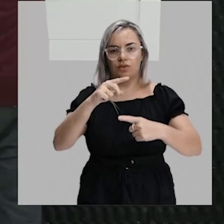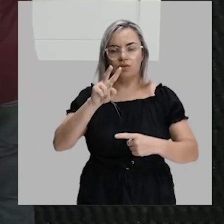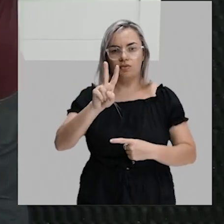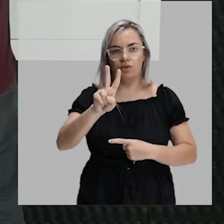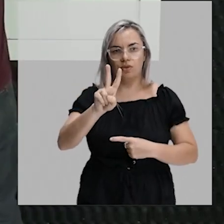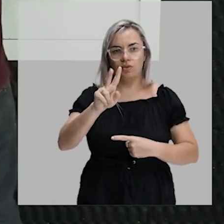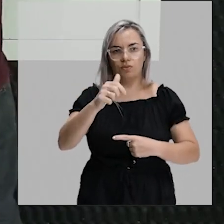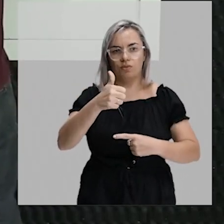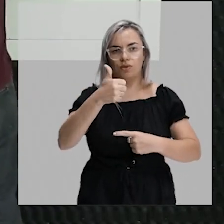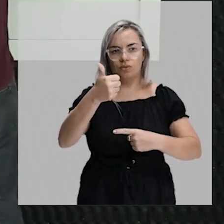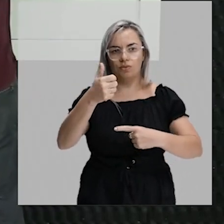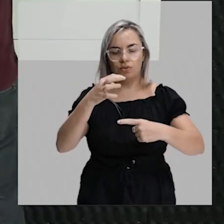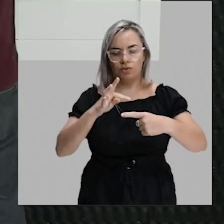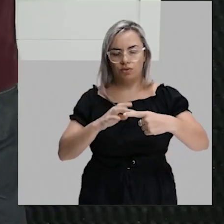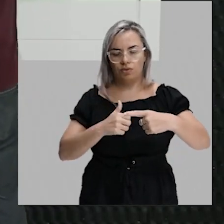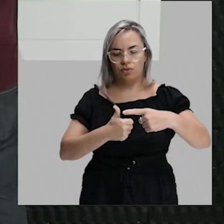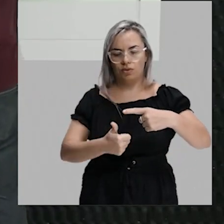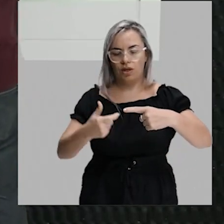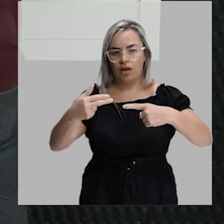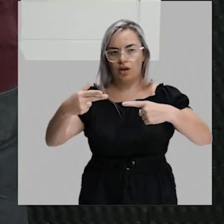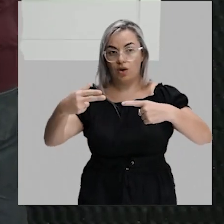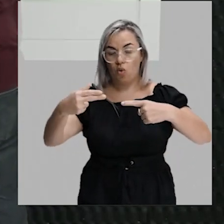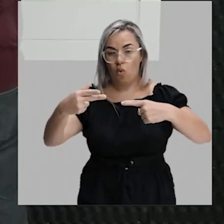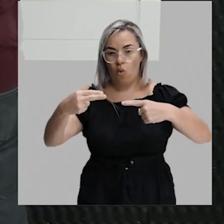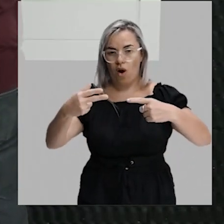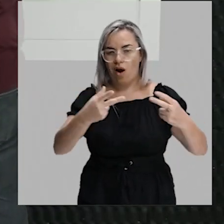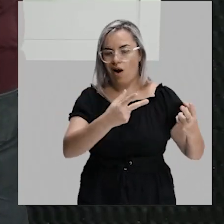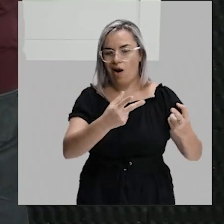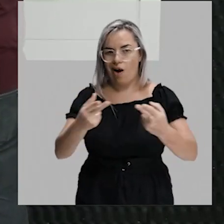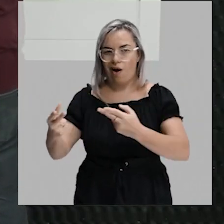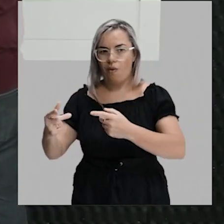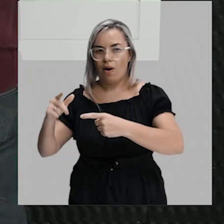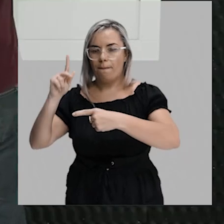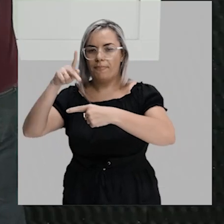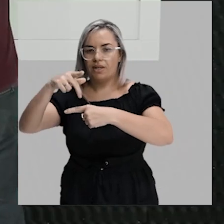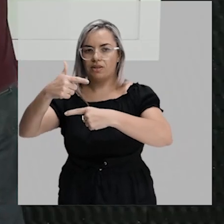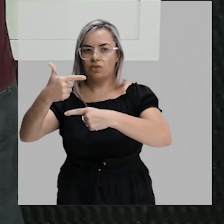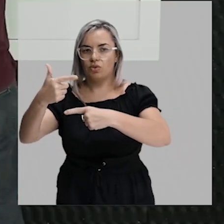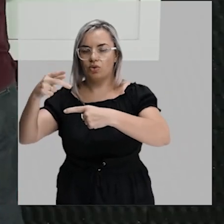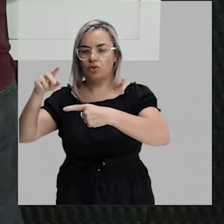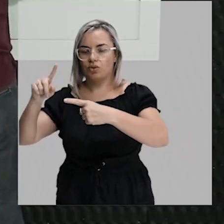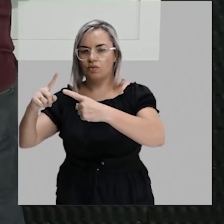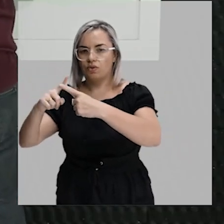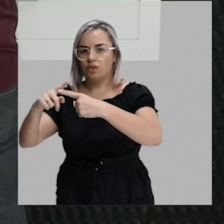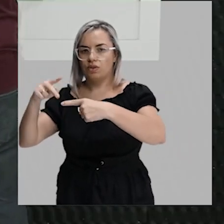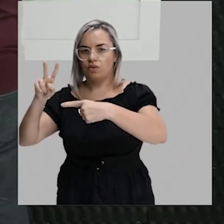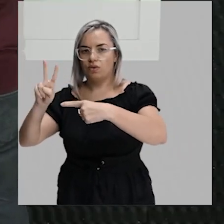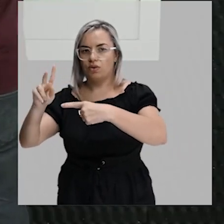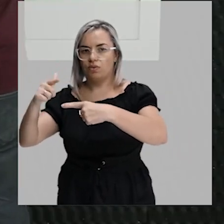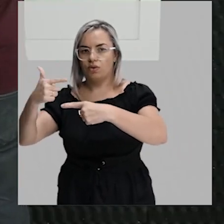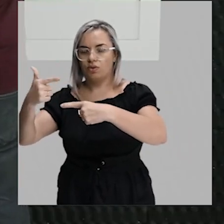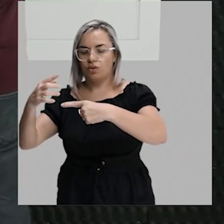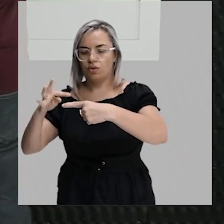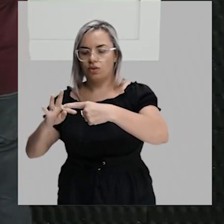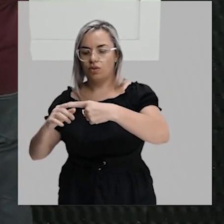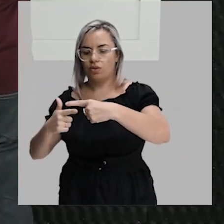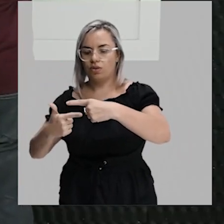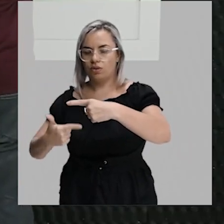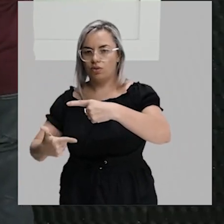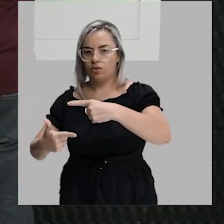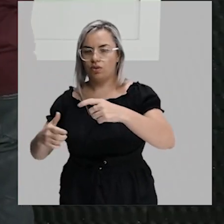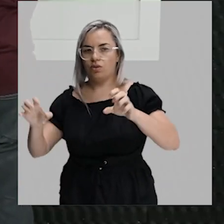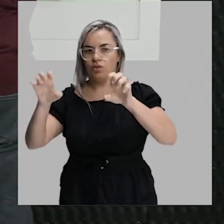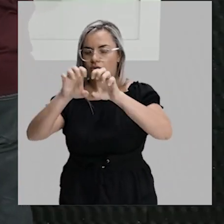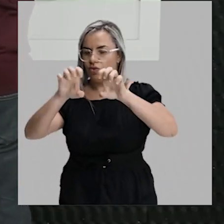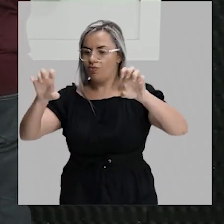igual a pressão 2, volume 2, temperatura 2. Então, nós chegamos aqui na